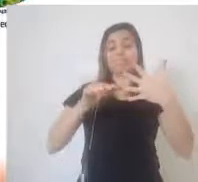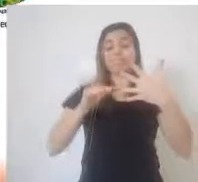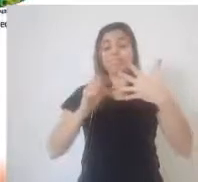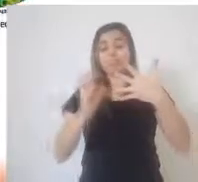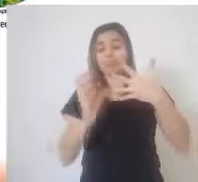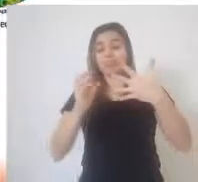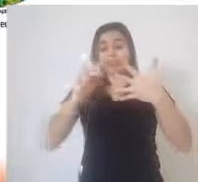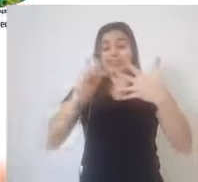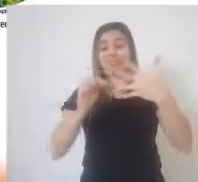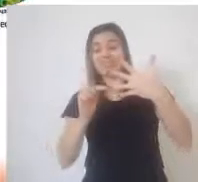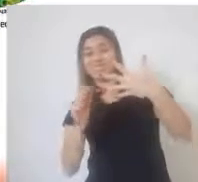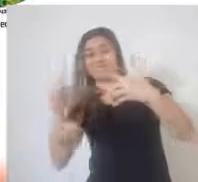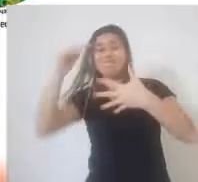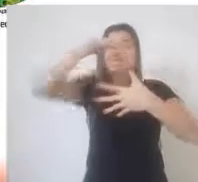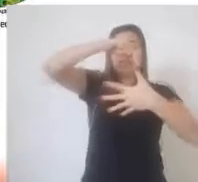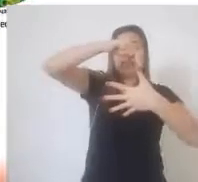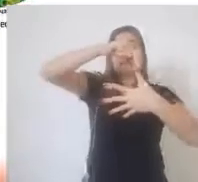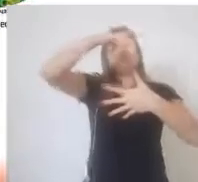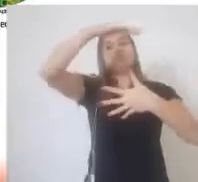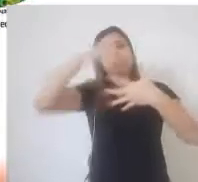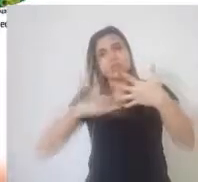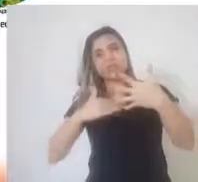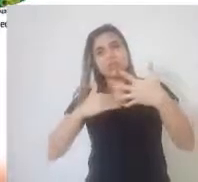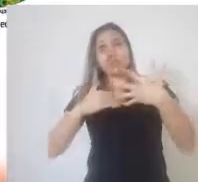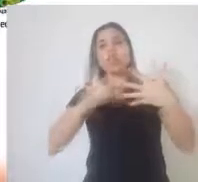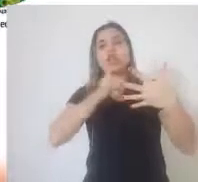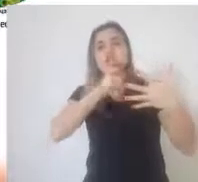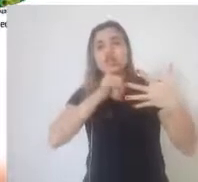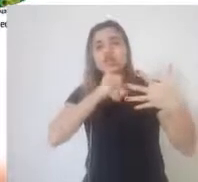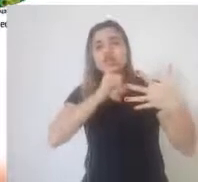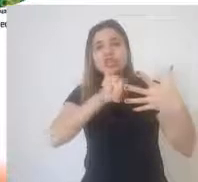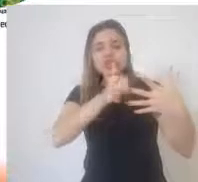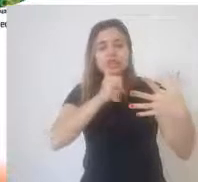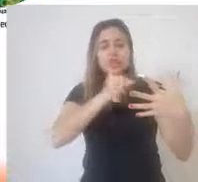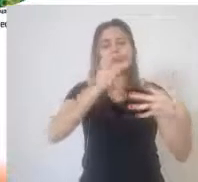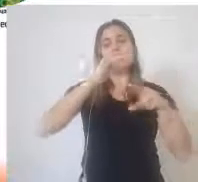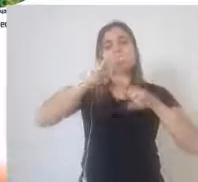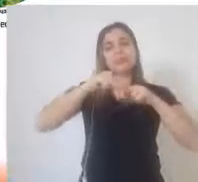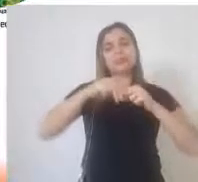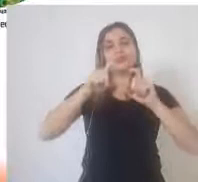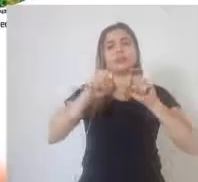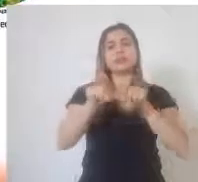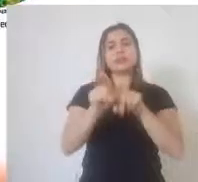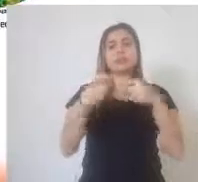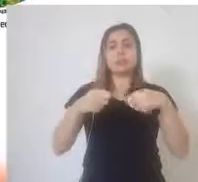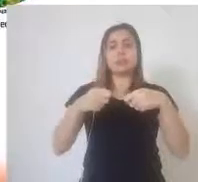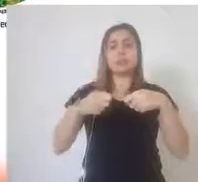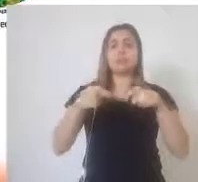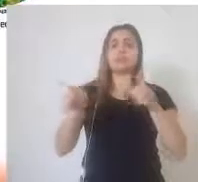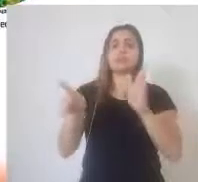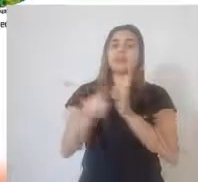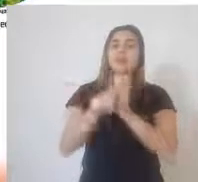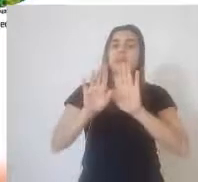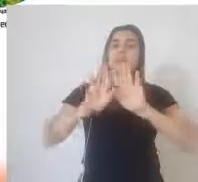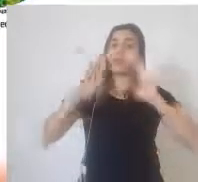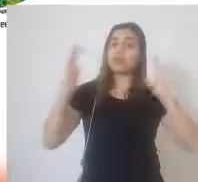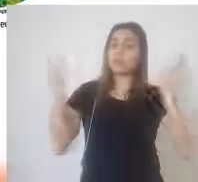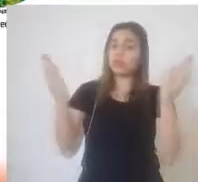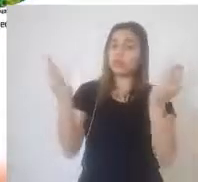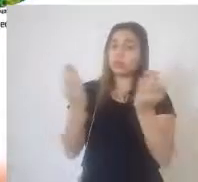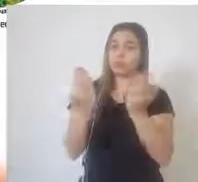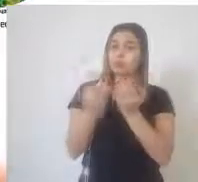aproveitado, né, por nenhum ser vivo nas suas funções vitais. Então ele se dissipa, né, para o ambiente,